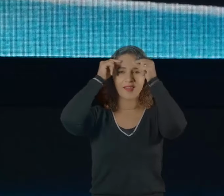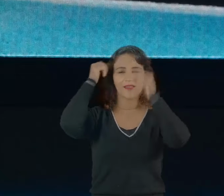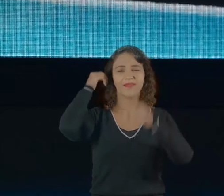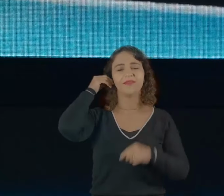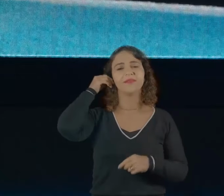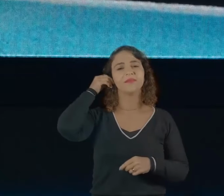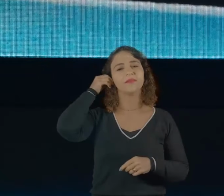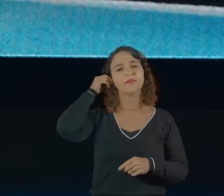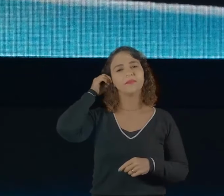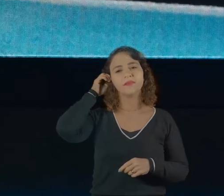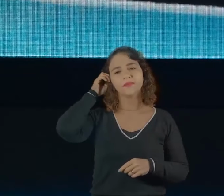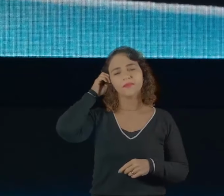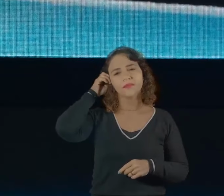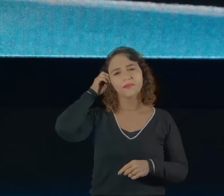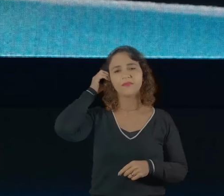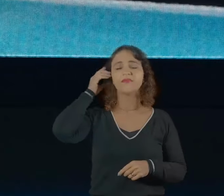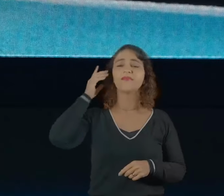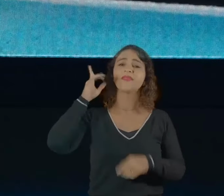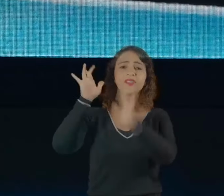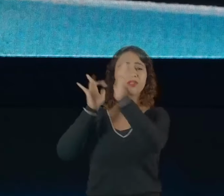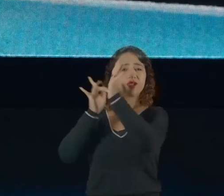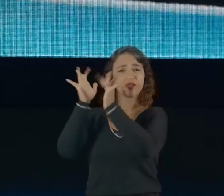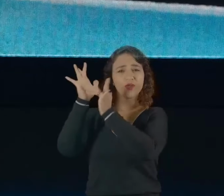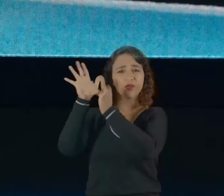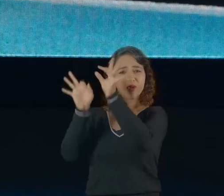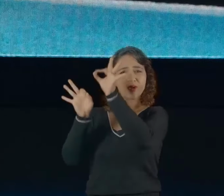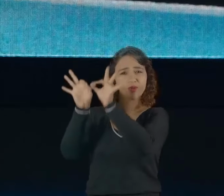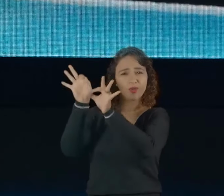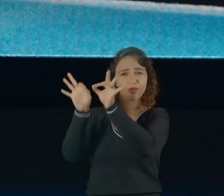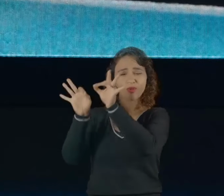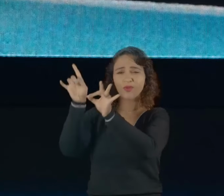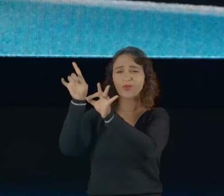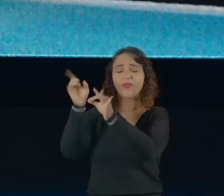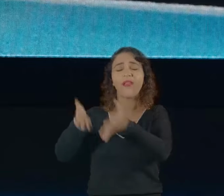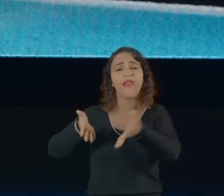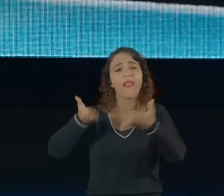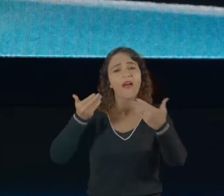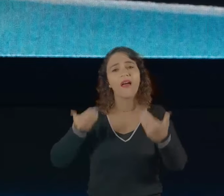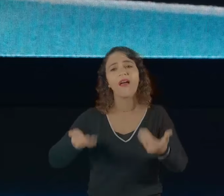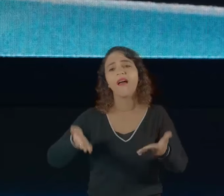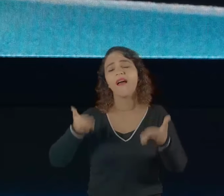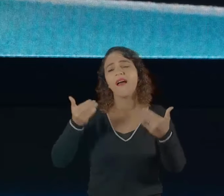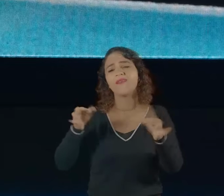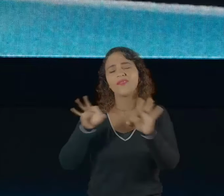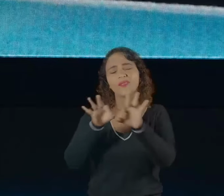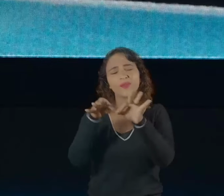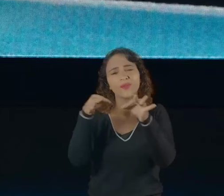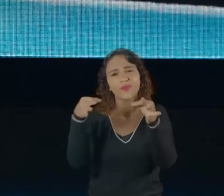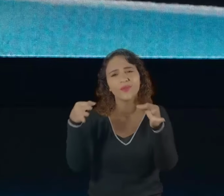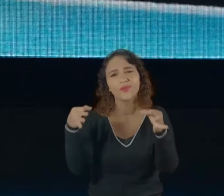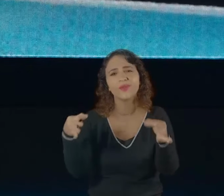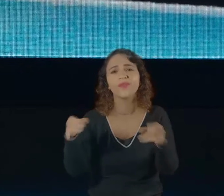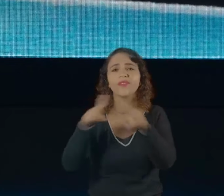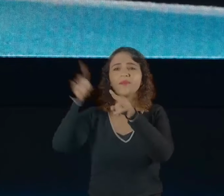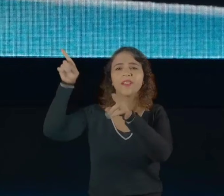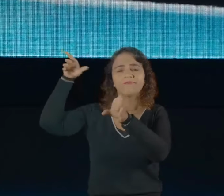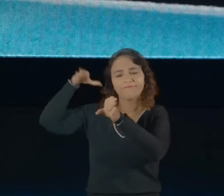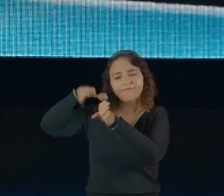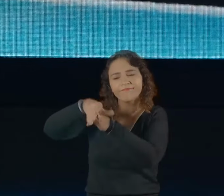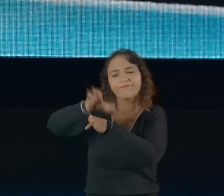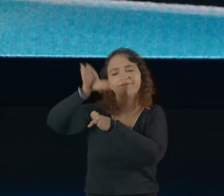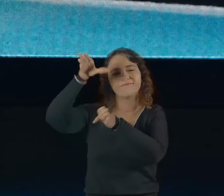Tomai do meu jugo, que é leve e suave, e aprendei de mim, que sou